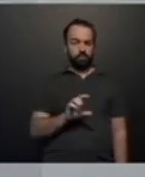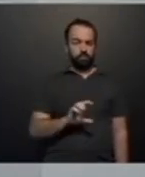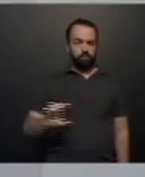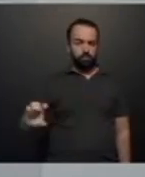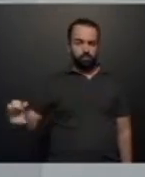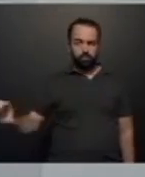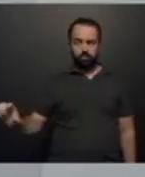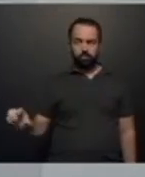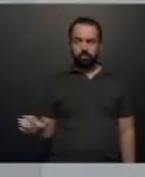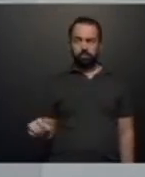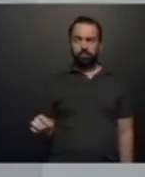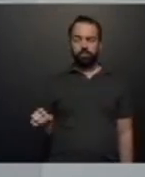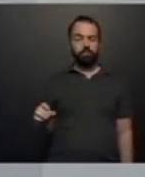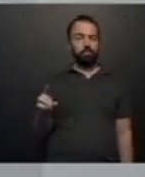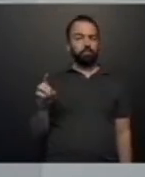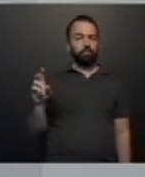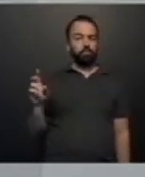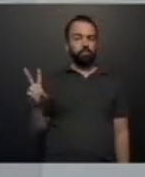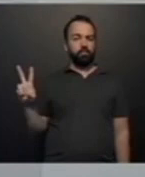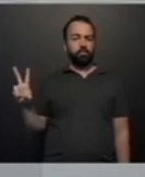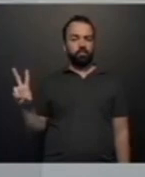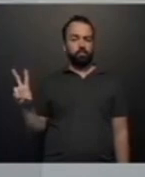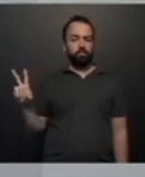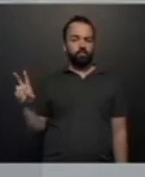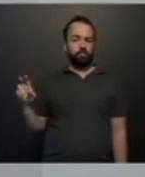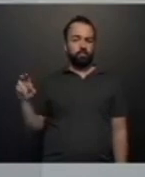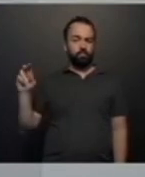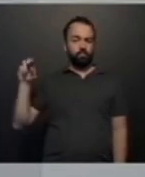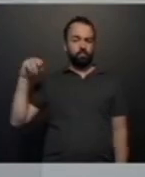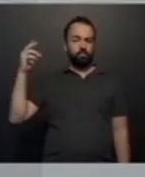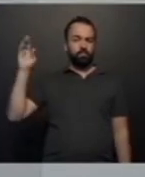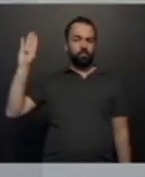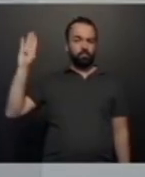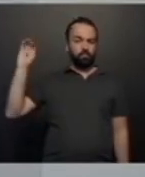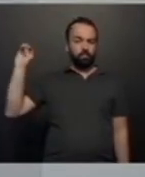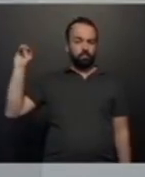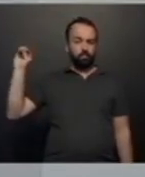que é 2 elevado a 40 bytes.